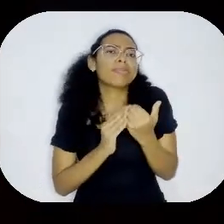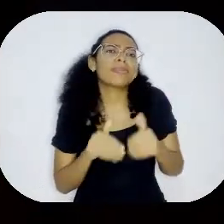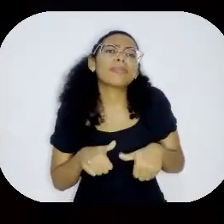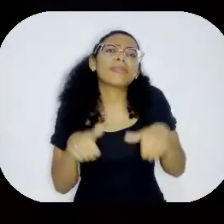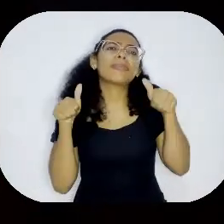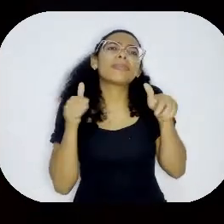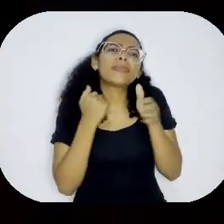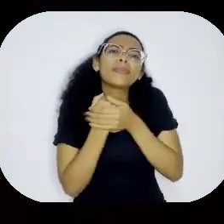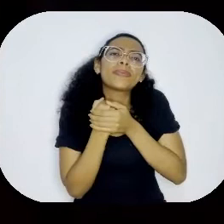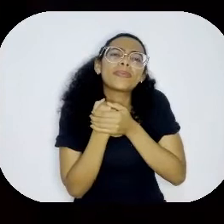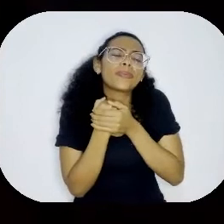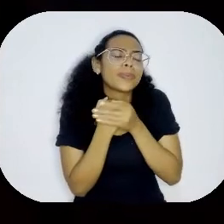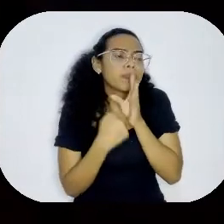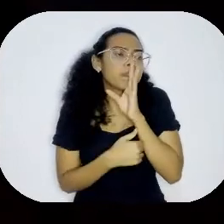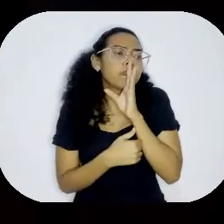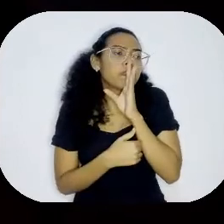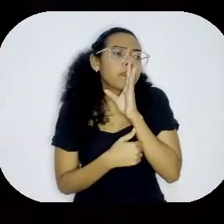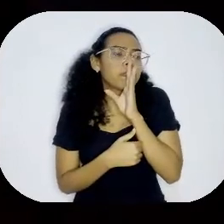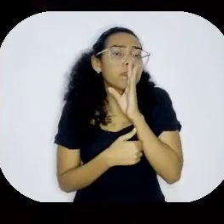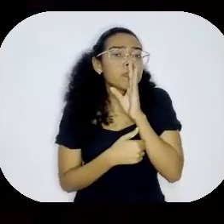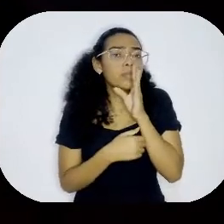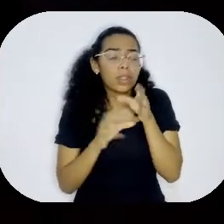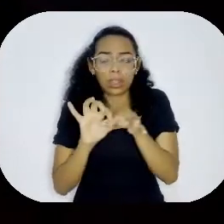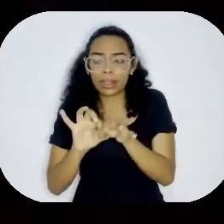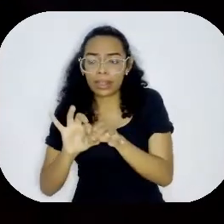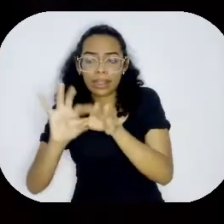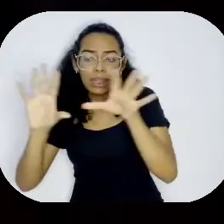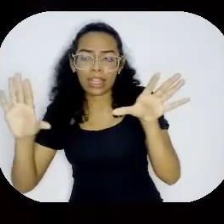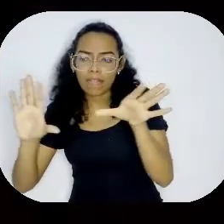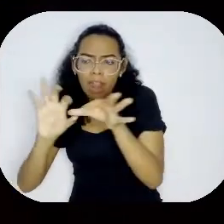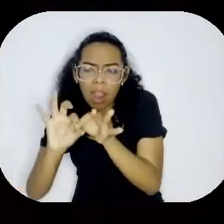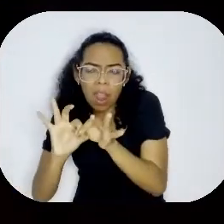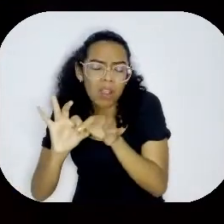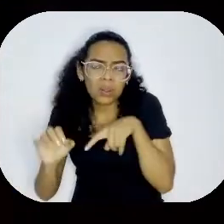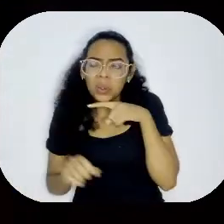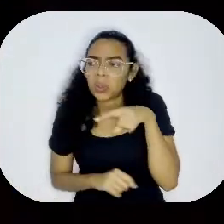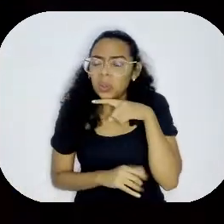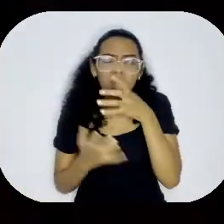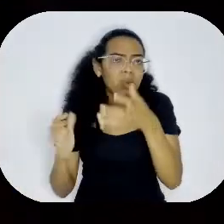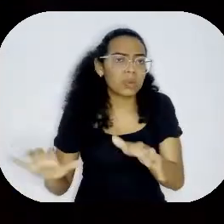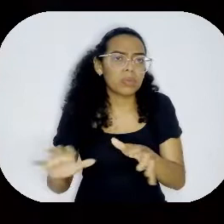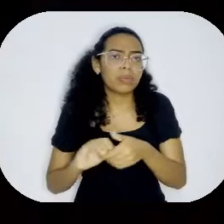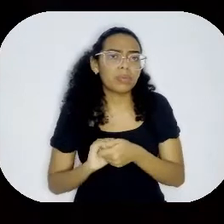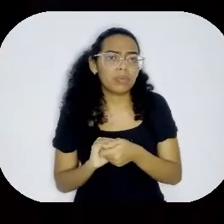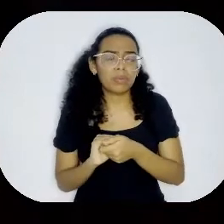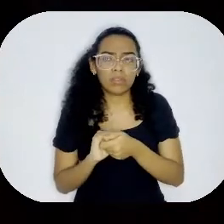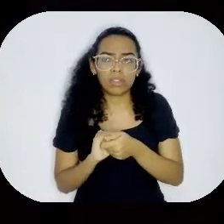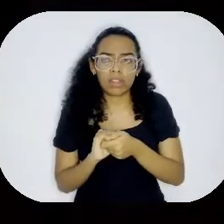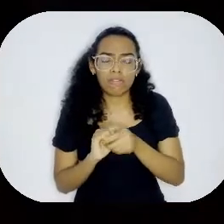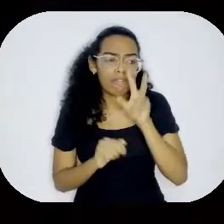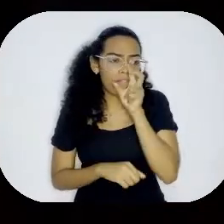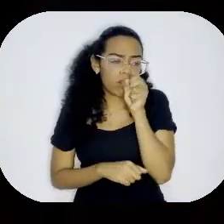mais discreta que eu souber, sem tirar-te a liberdade, sem jamais te sufocar, sem forçar